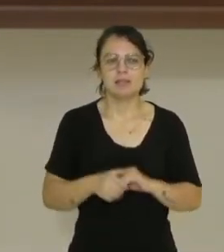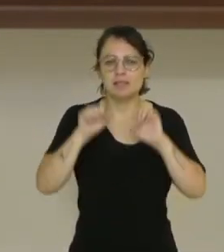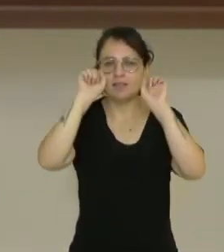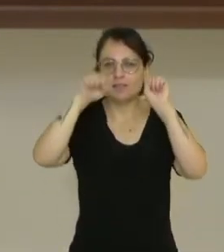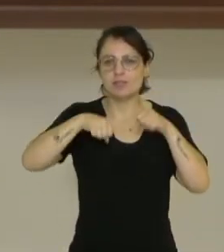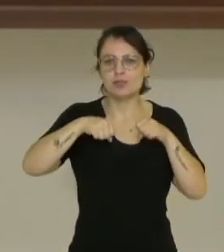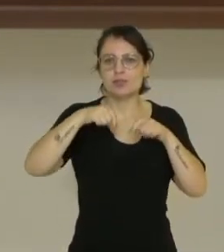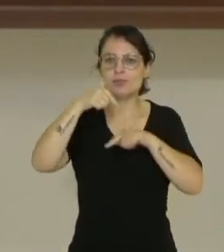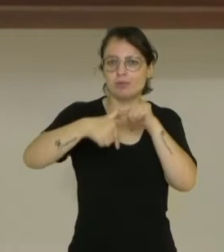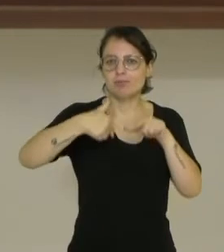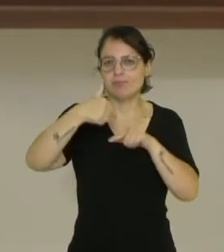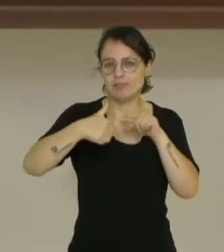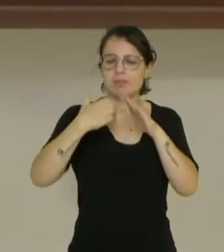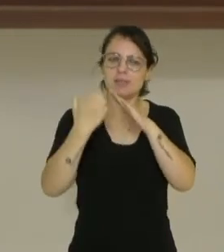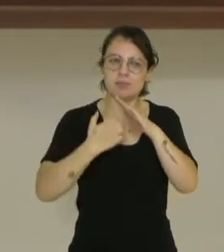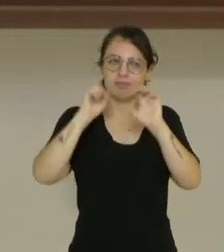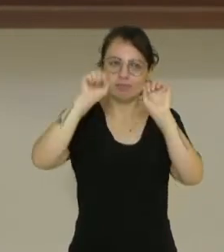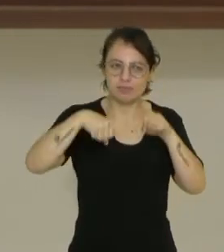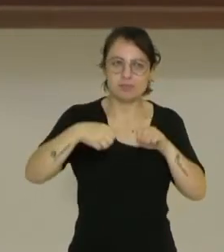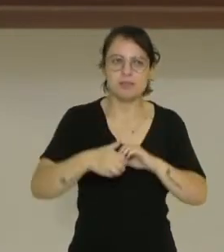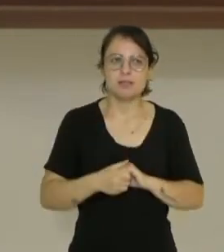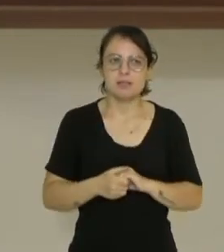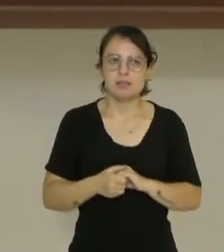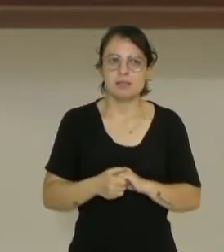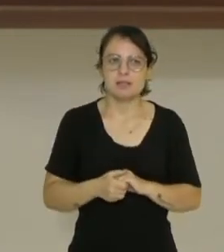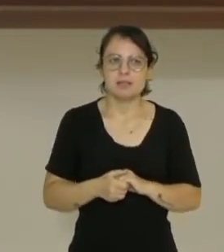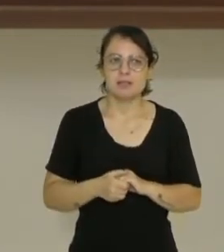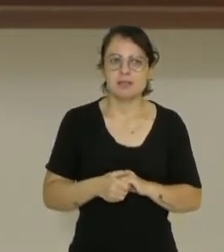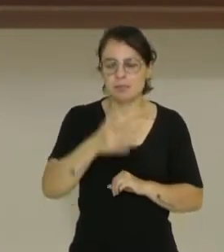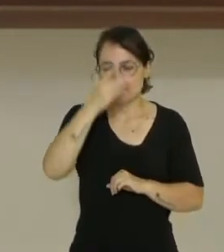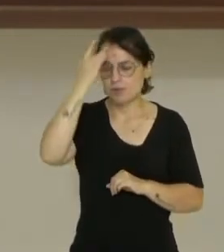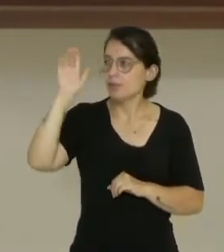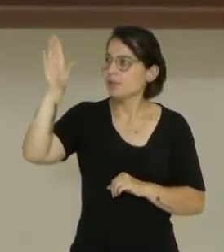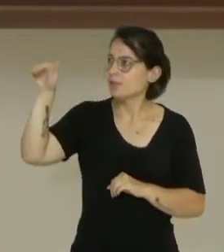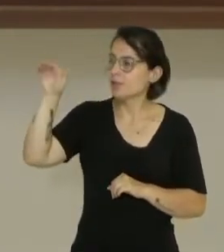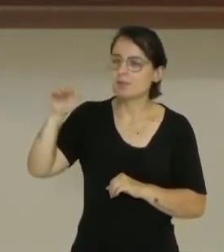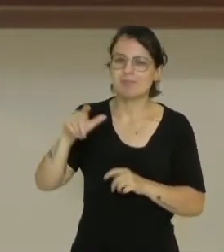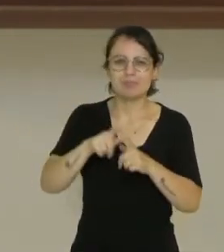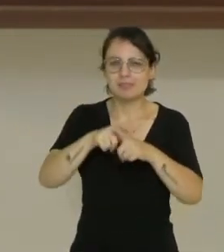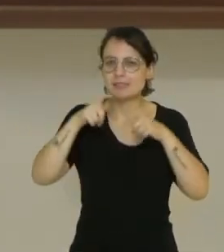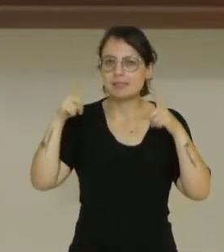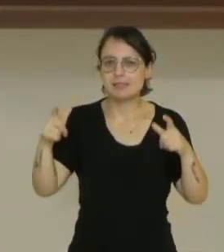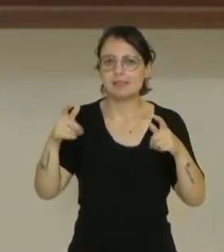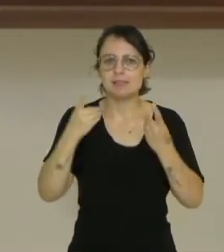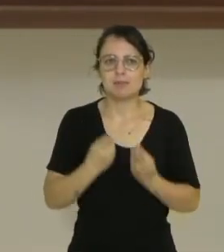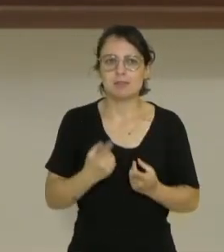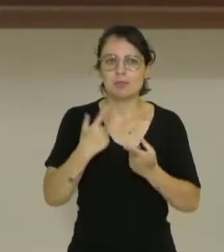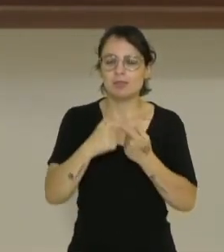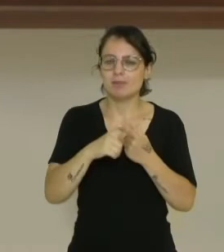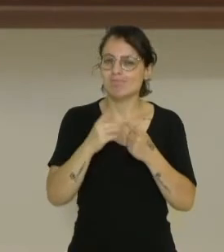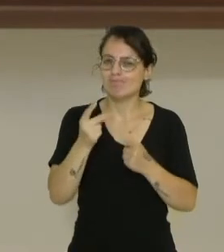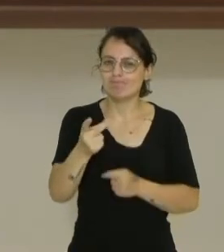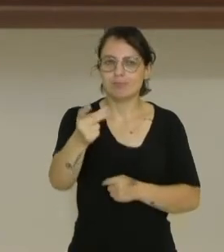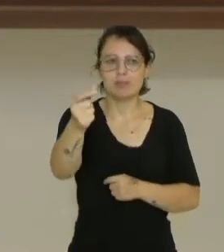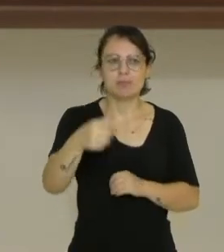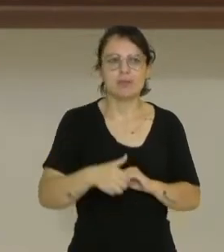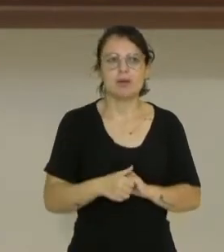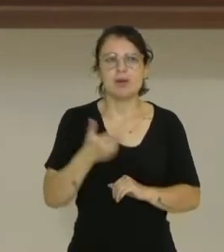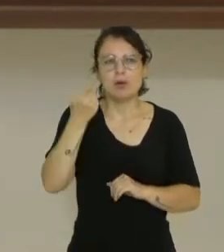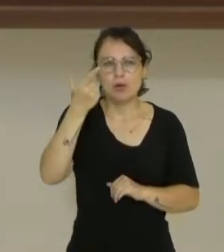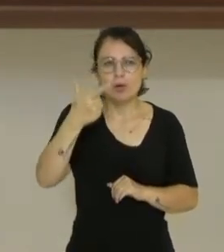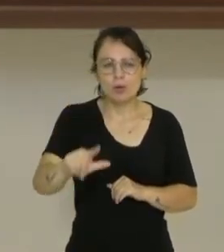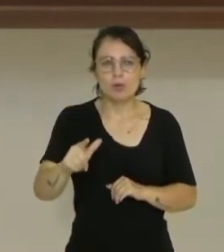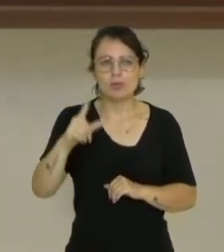que a crise de 29 é apelidada como Grande Depressão, indicando que ela passou de 4 anos. Outra crise para